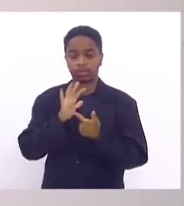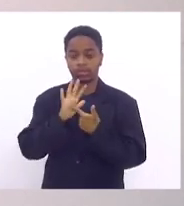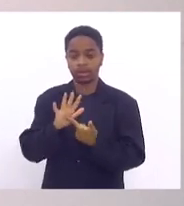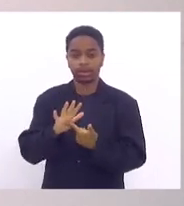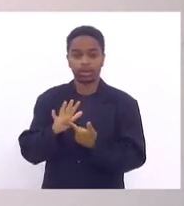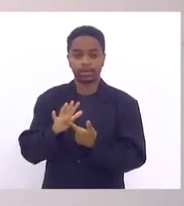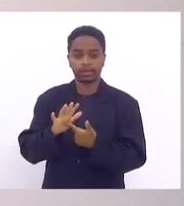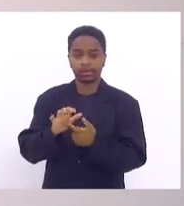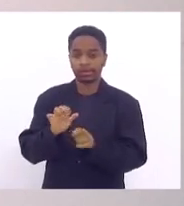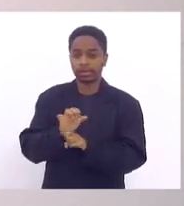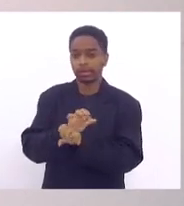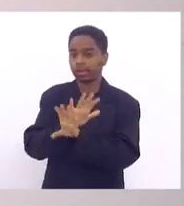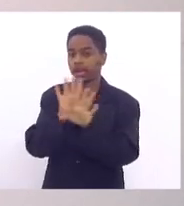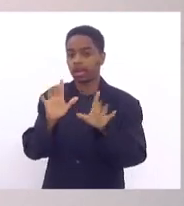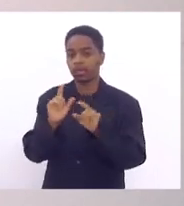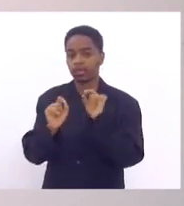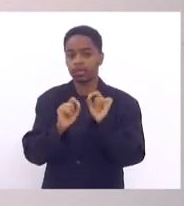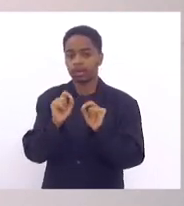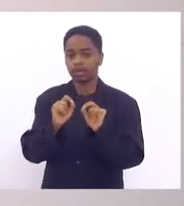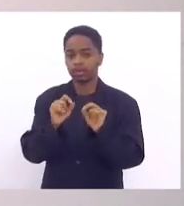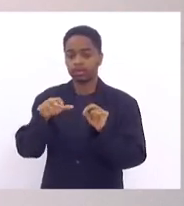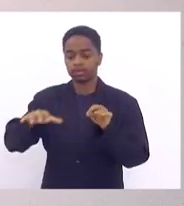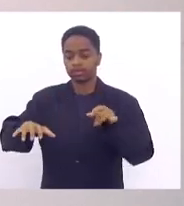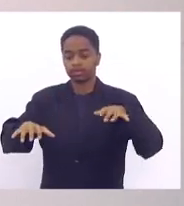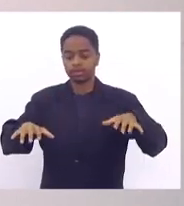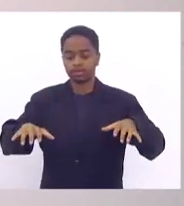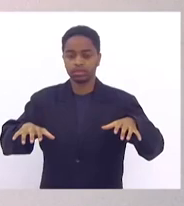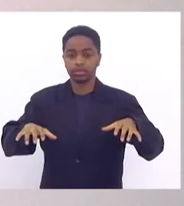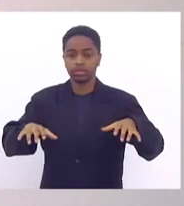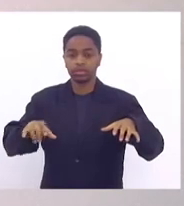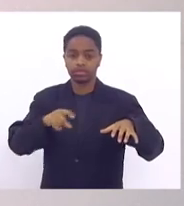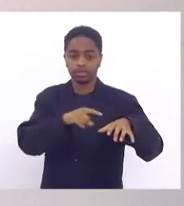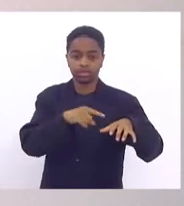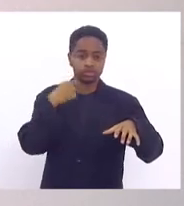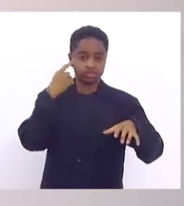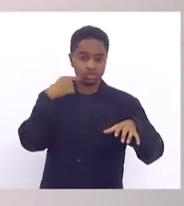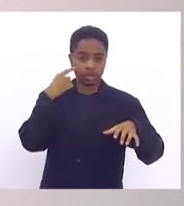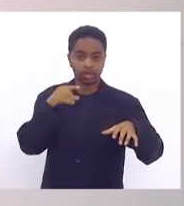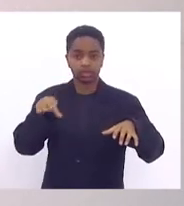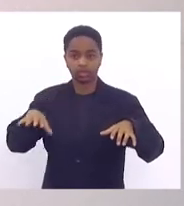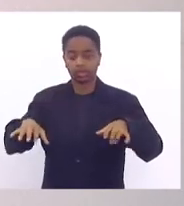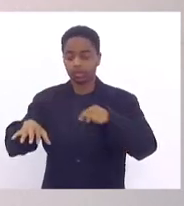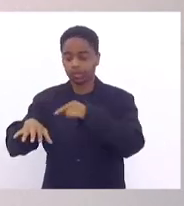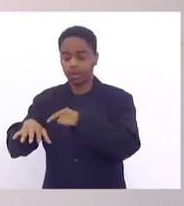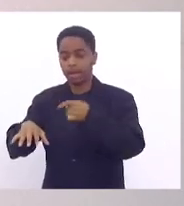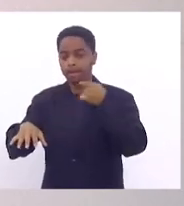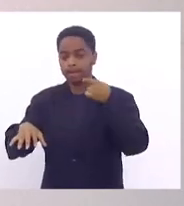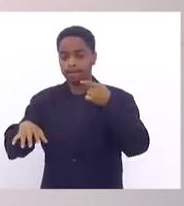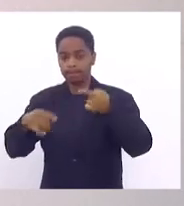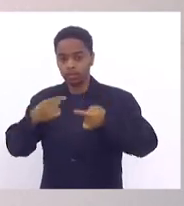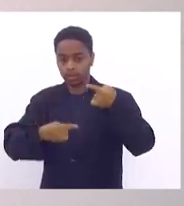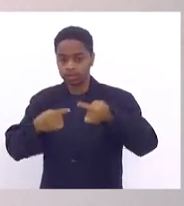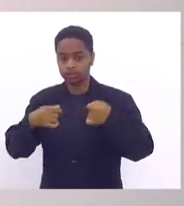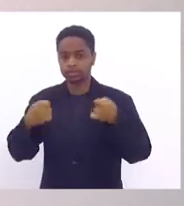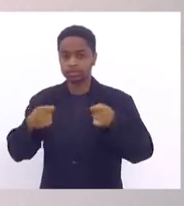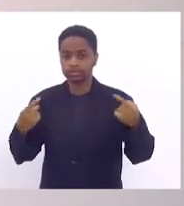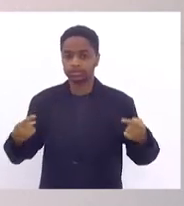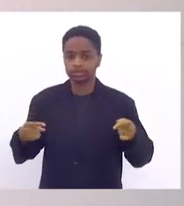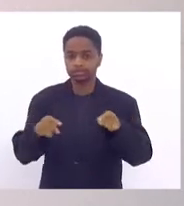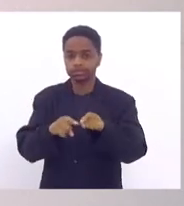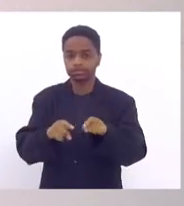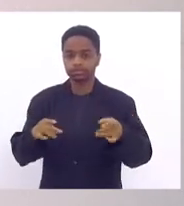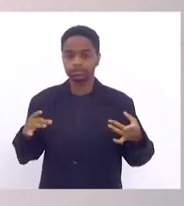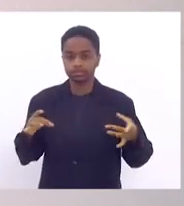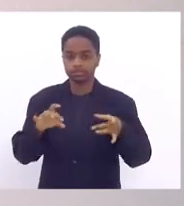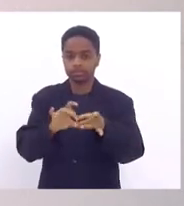que essas duas esferas direito e política precisam caminhar juntas nesse aspecto e precisa ser muito entendida por nós